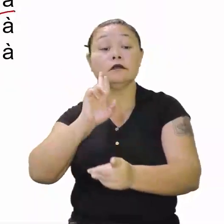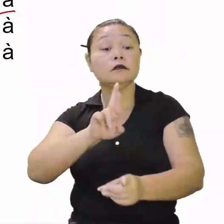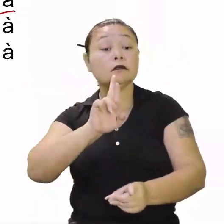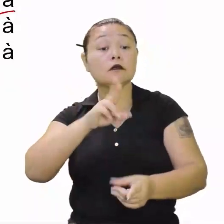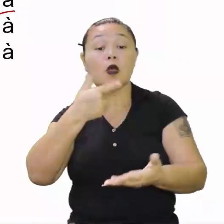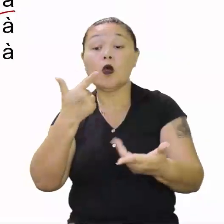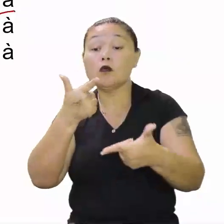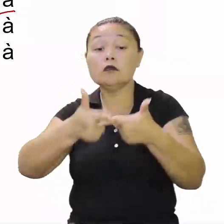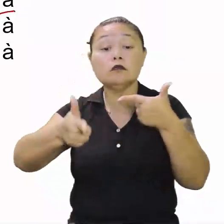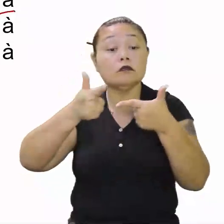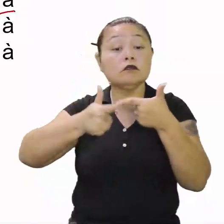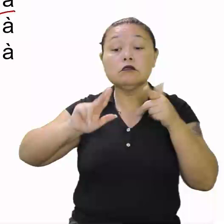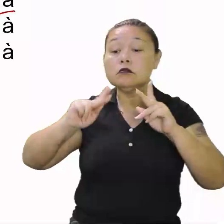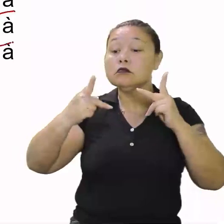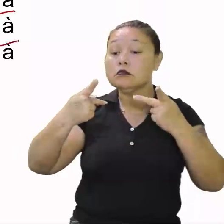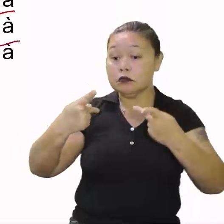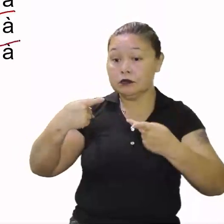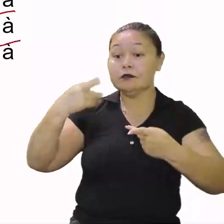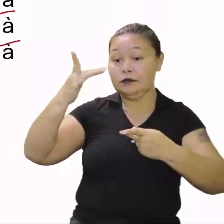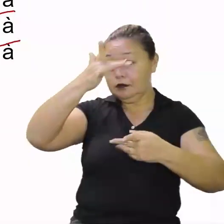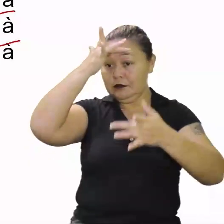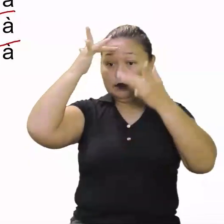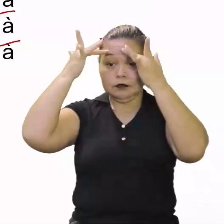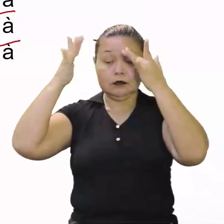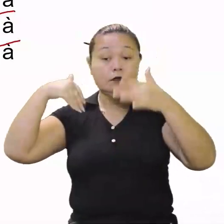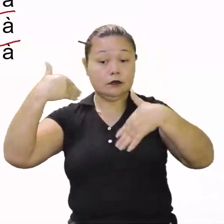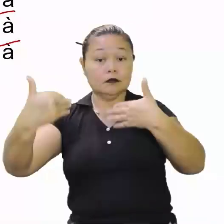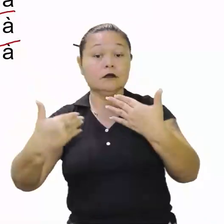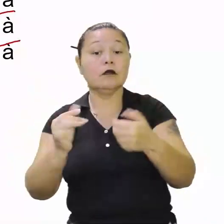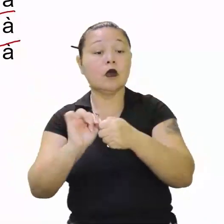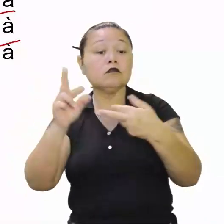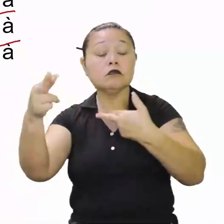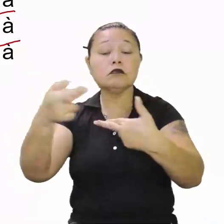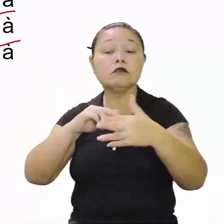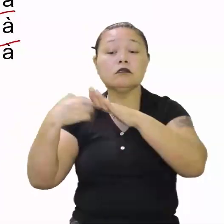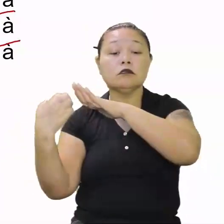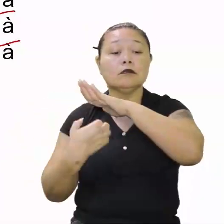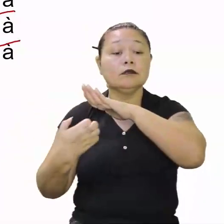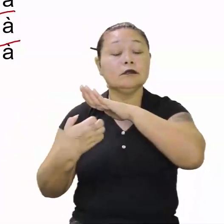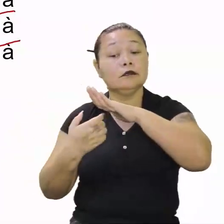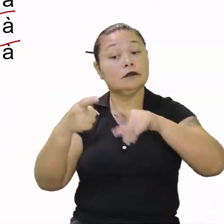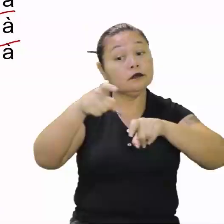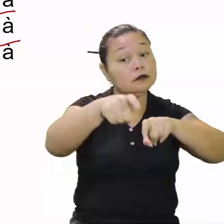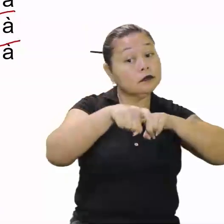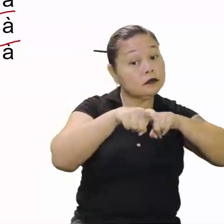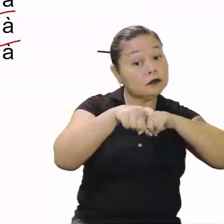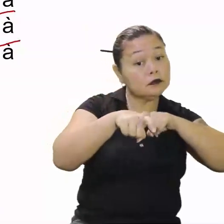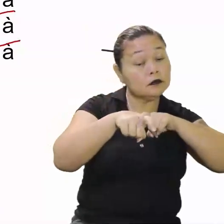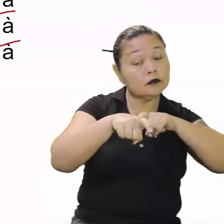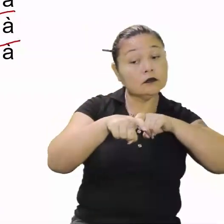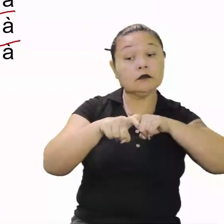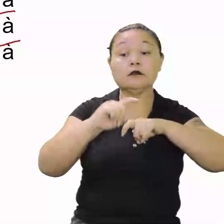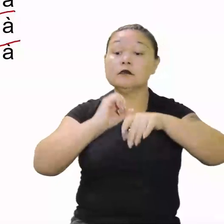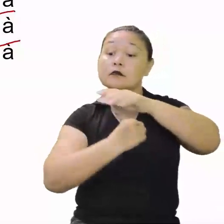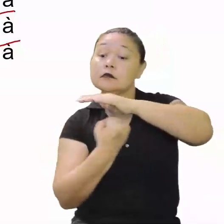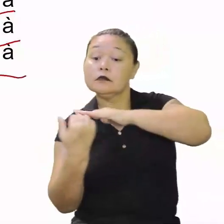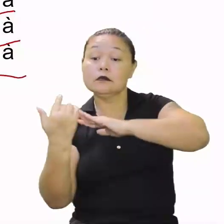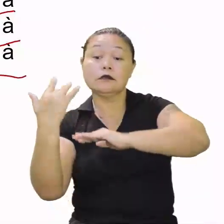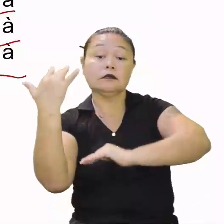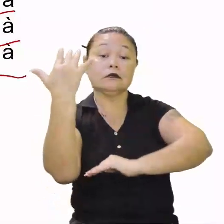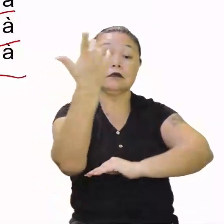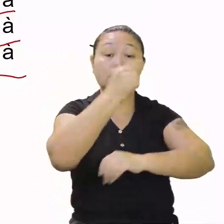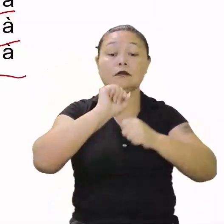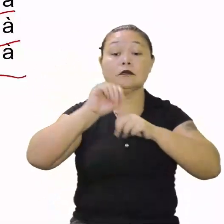alguns problemas da humanidade relacionados à indústria, à agricultura, à ecologia,